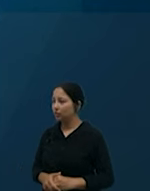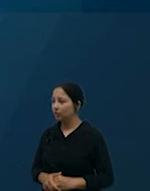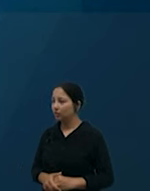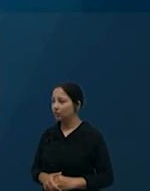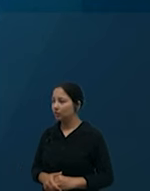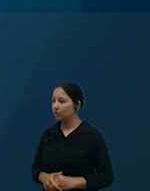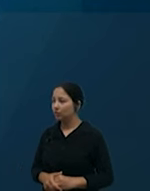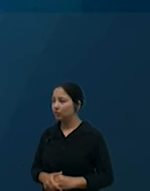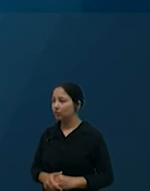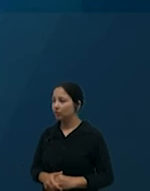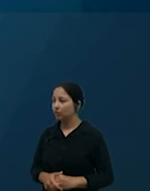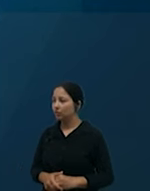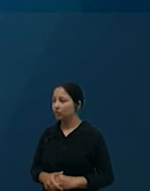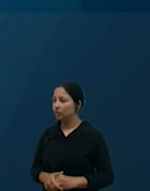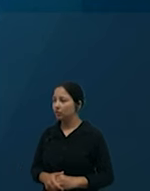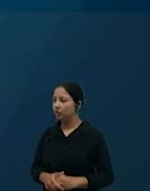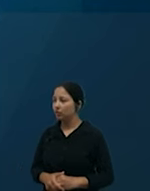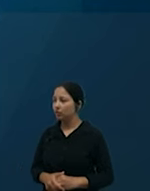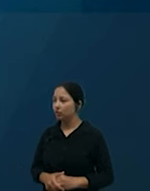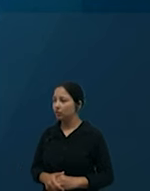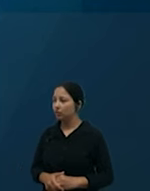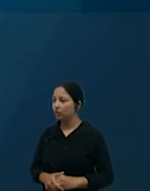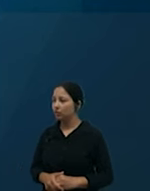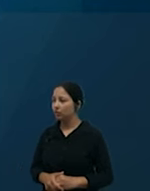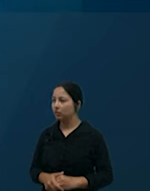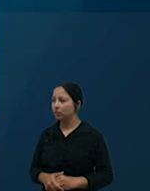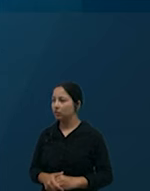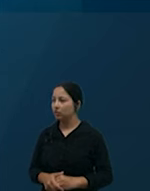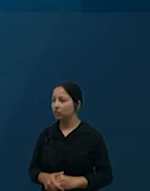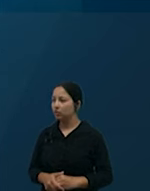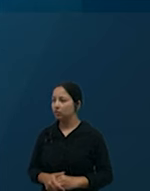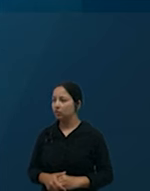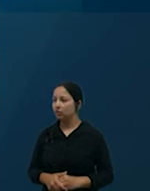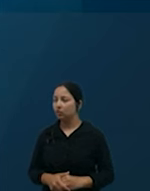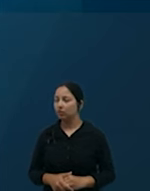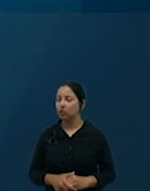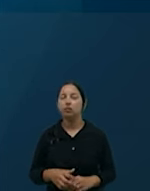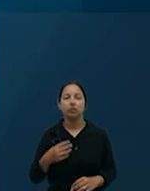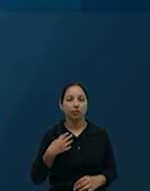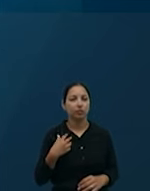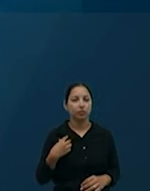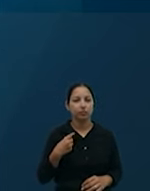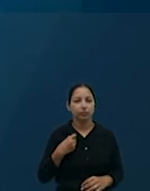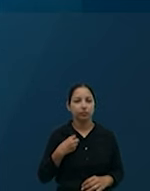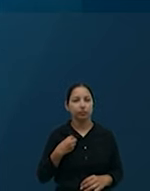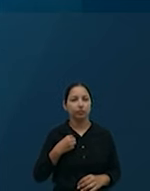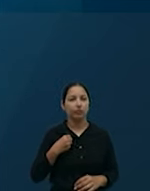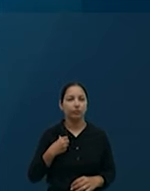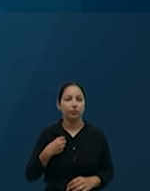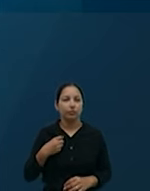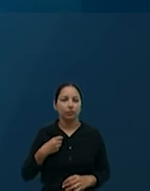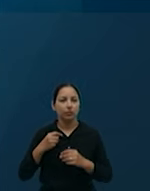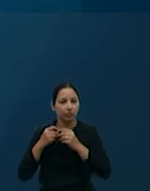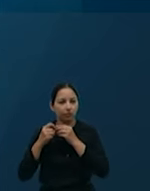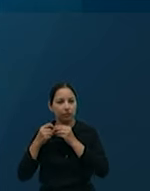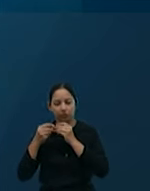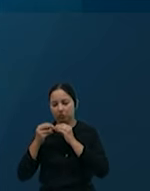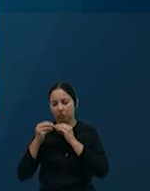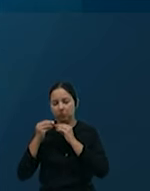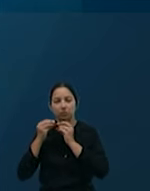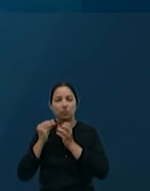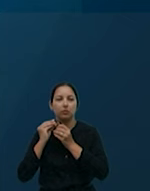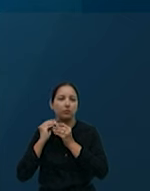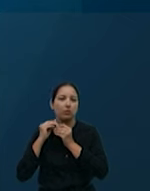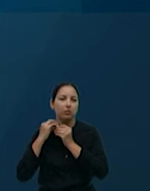administrativo, entendeu que, antes de um segurado buscar a via judicial, ele tem que promover o seu requerimento na via